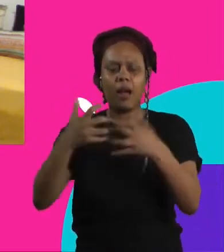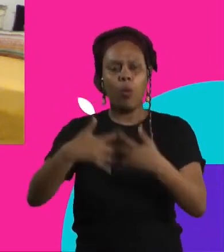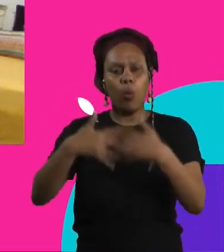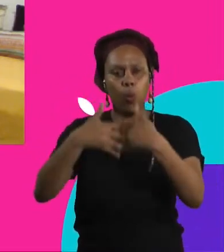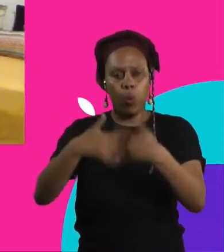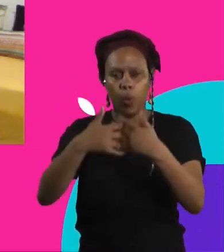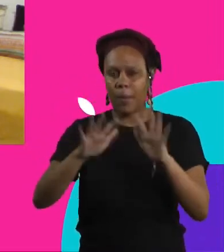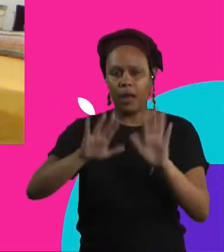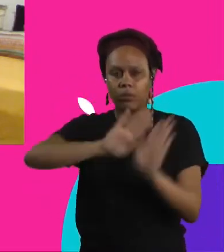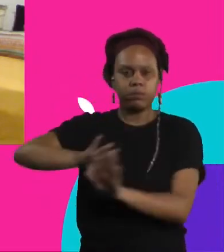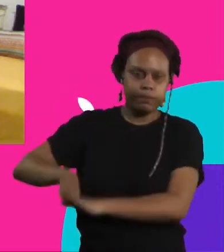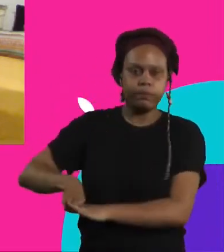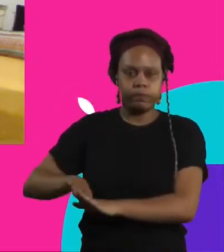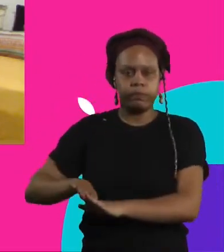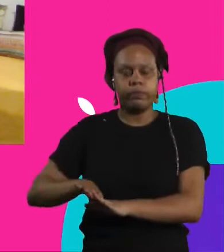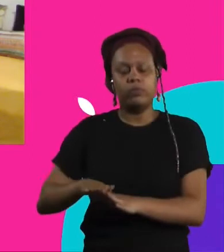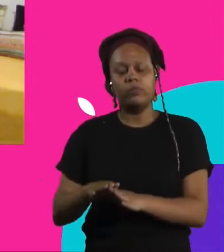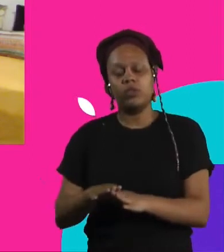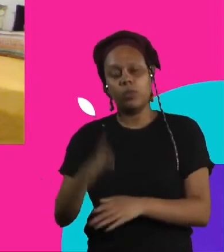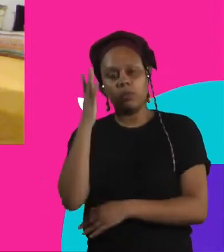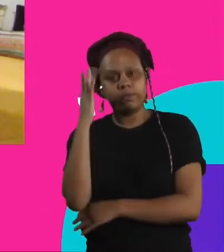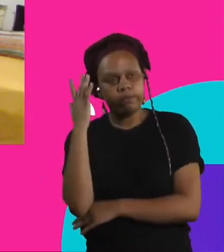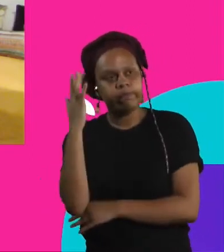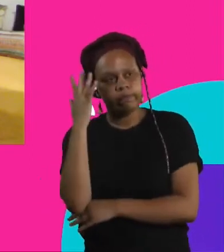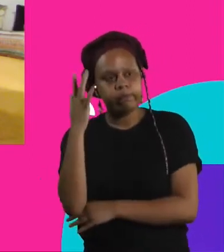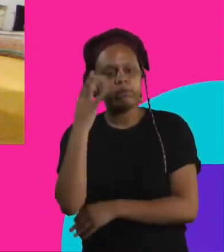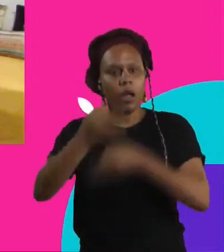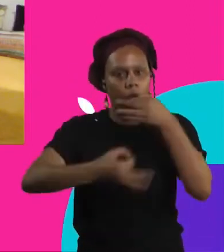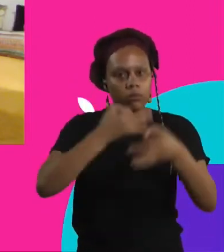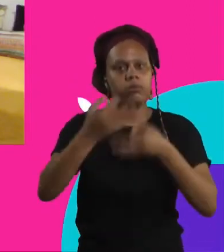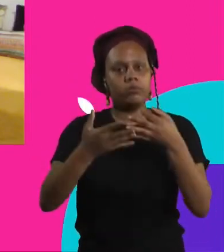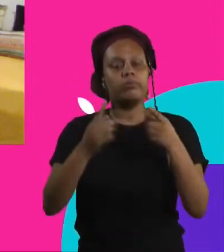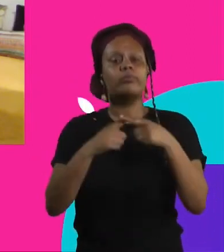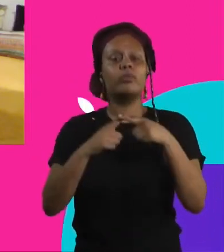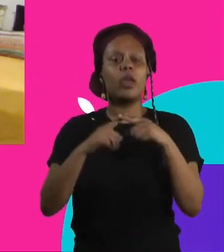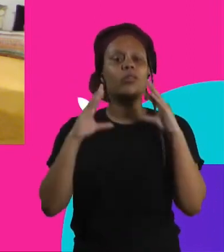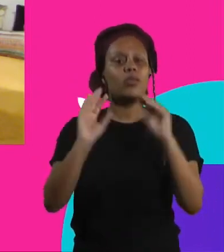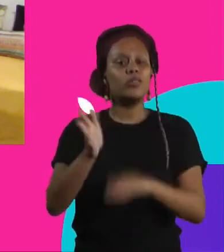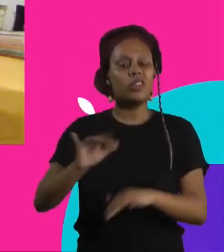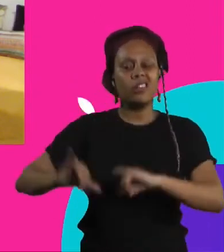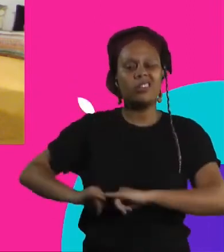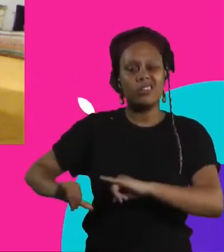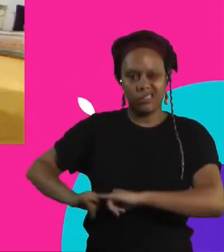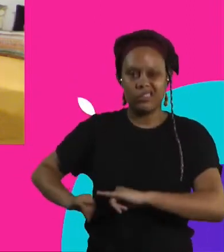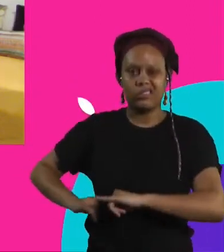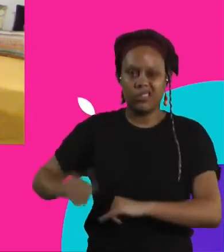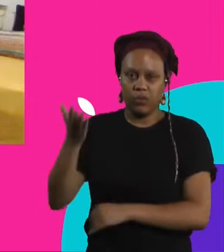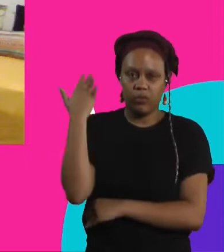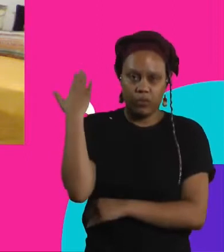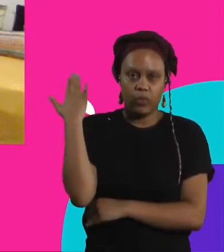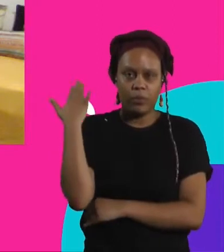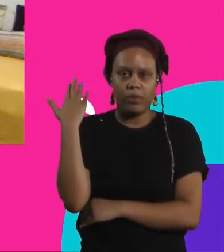porque todo mundo já sofreu ou fez o preconceito etário no sentido de que a